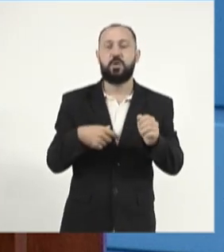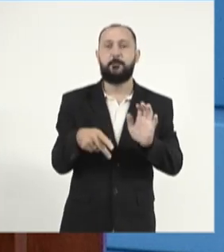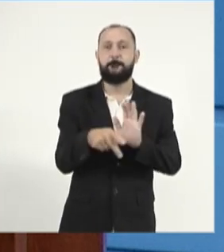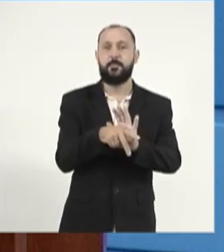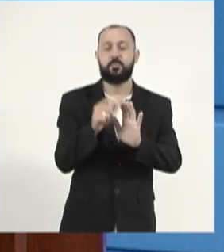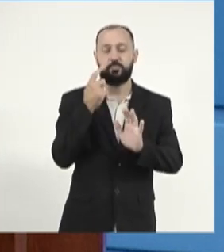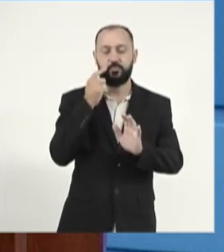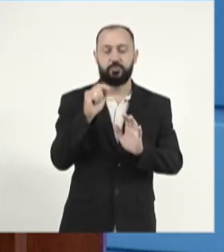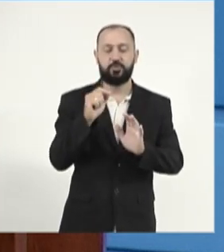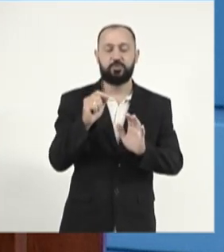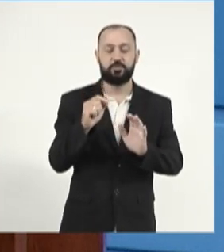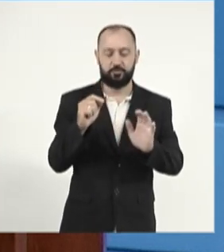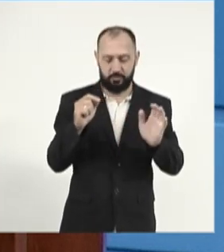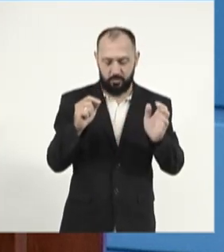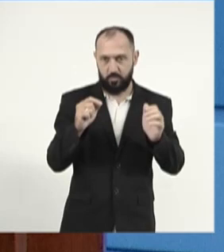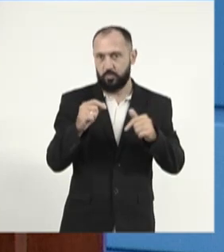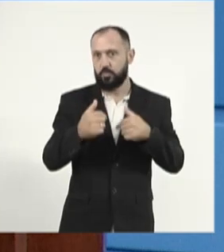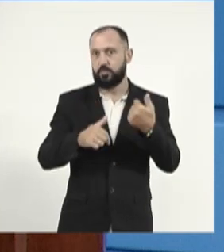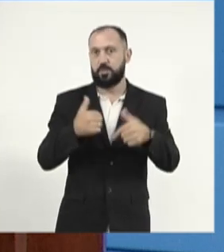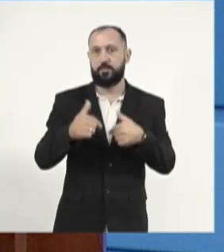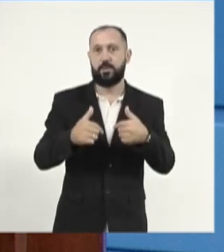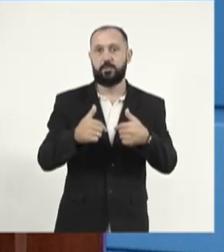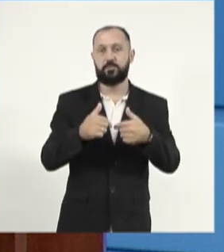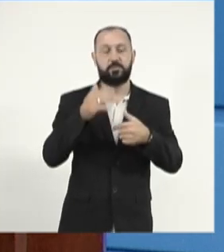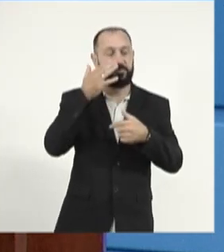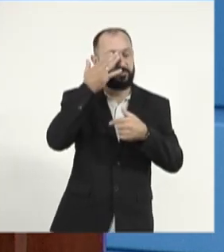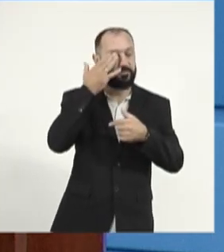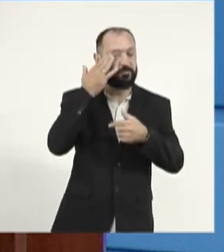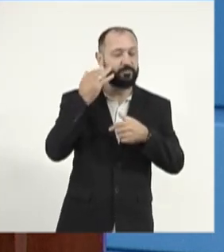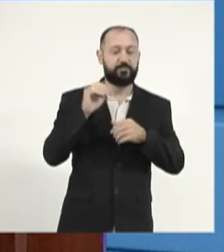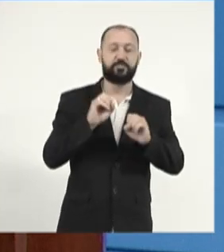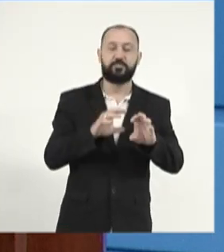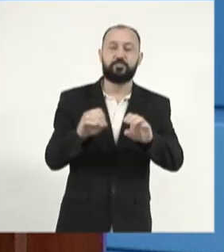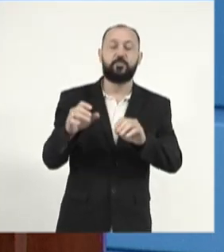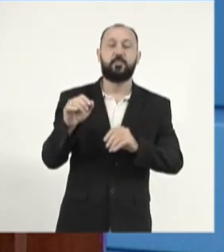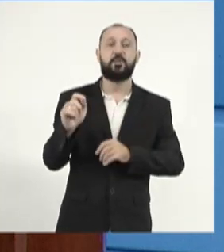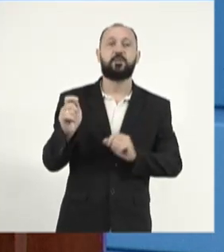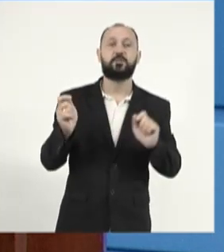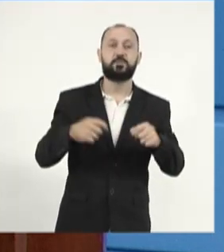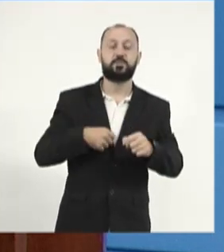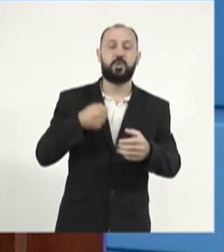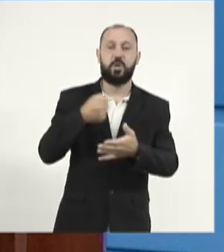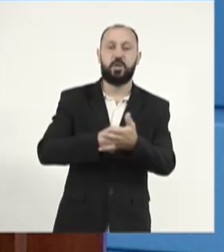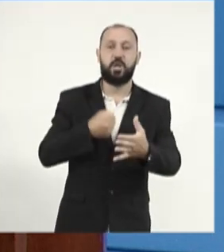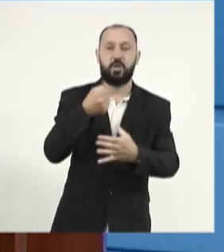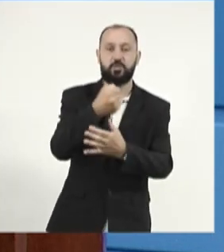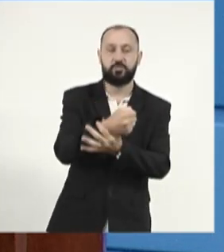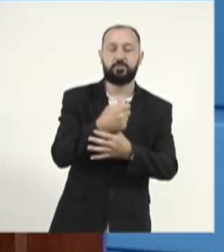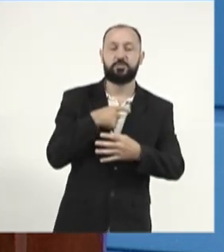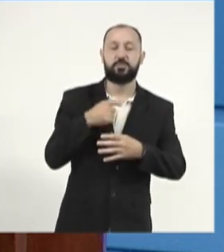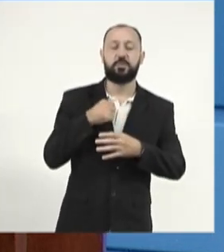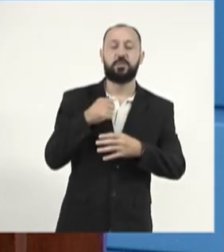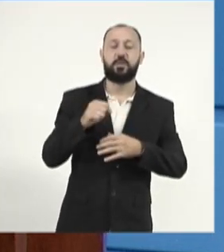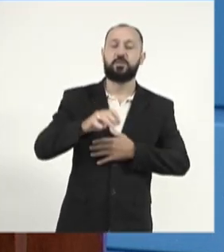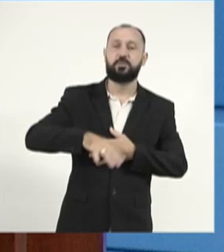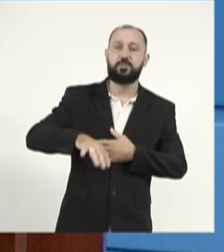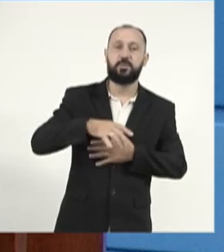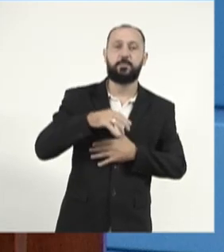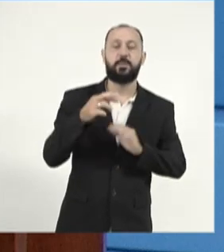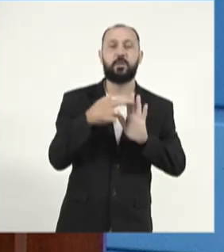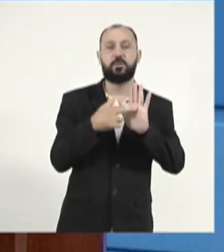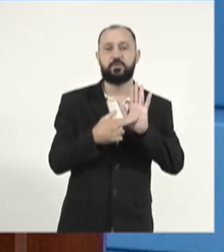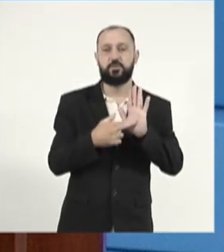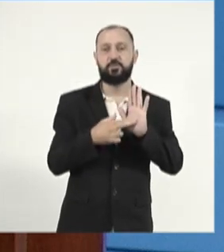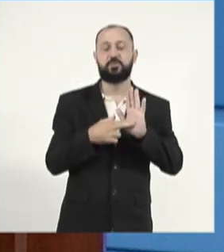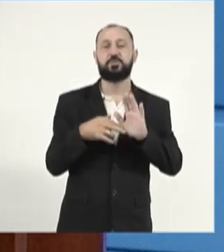mínimas de acesso aos serviços educacionais. Para que seja assegurado o direito à assistência pelo regime